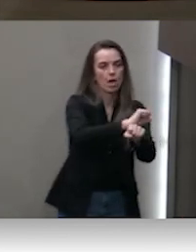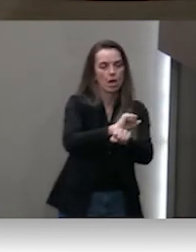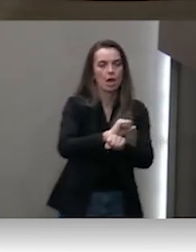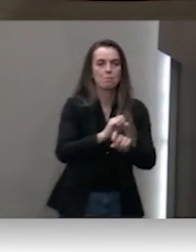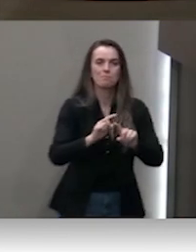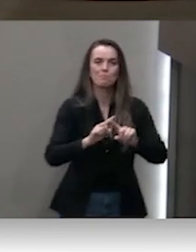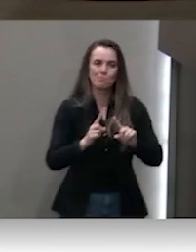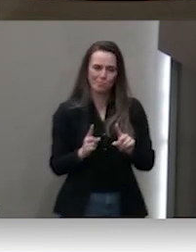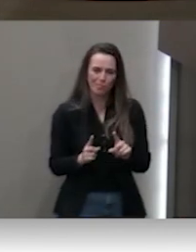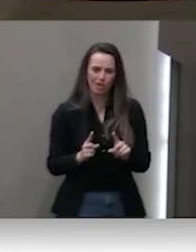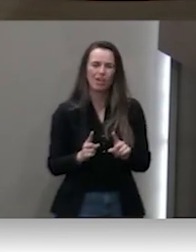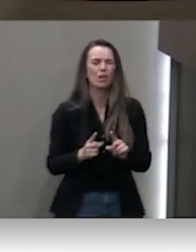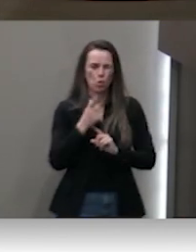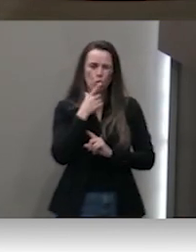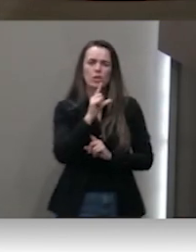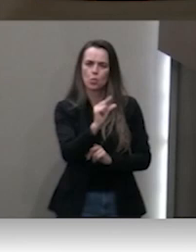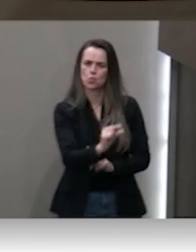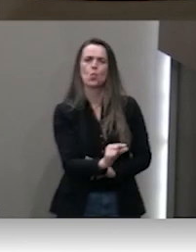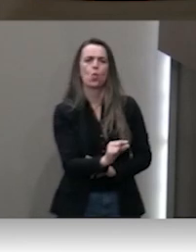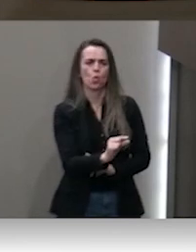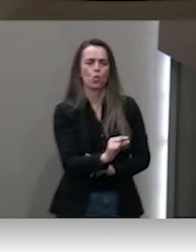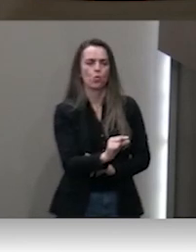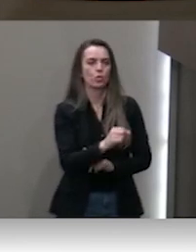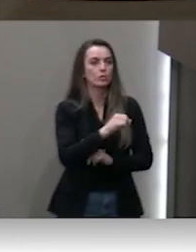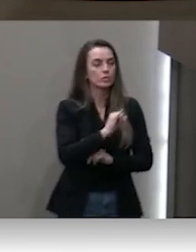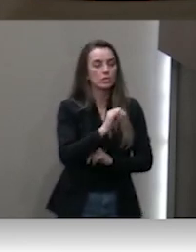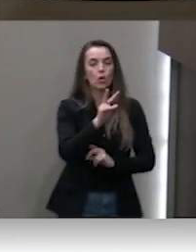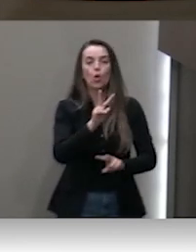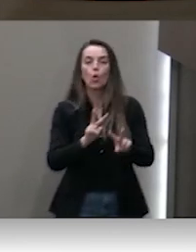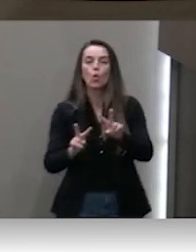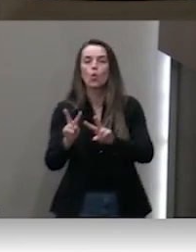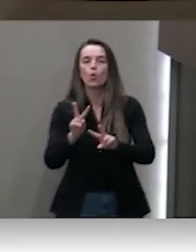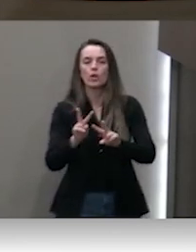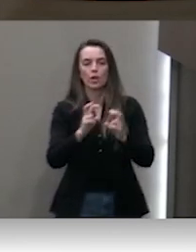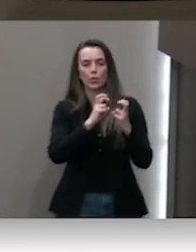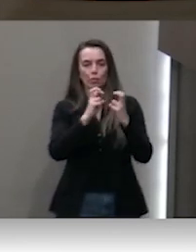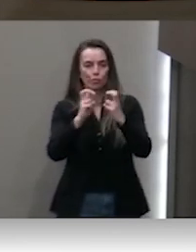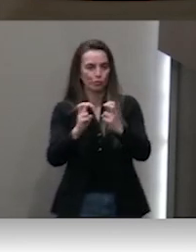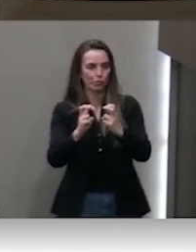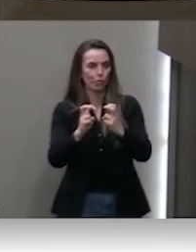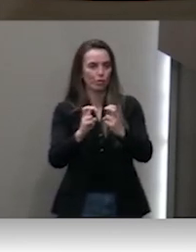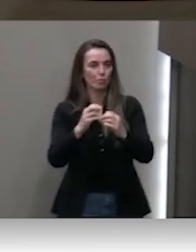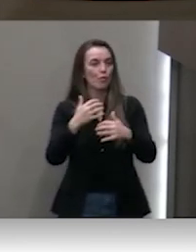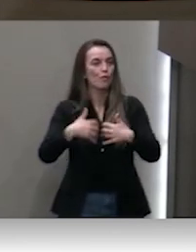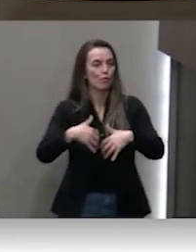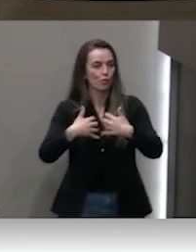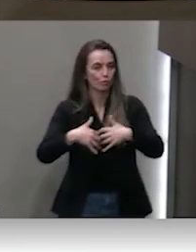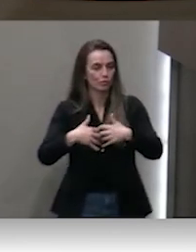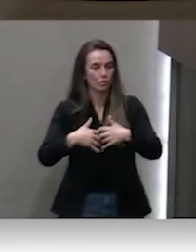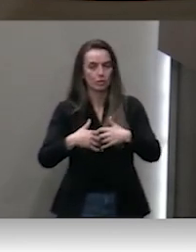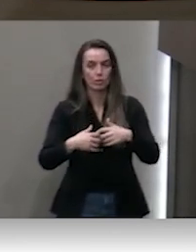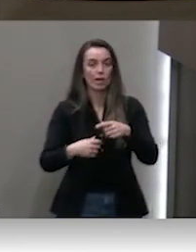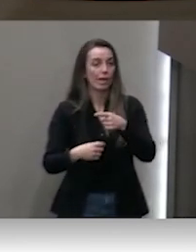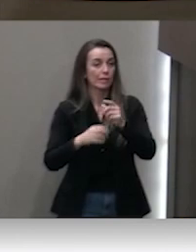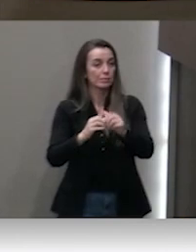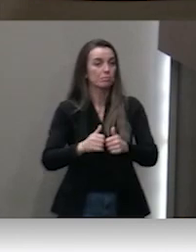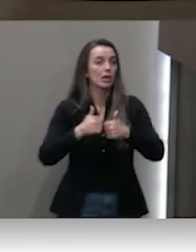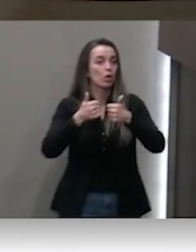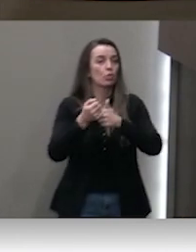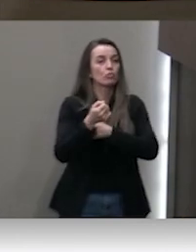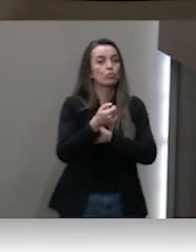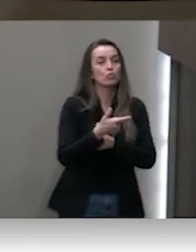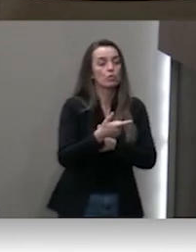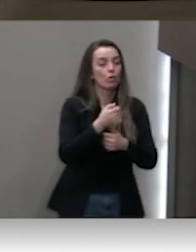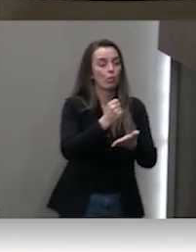Ônibus esses que, se a gente for observar os que estão rodando no transporte escolar, têm mais qualidade do que os que são